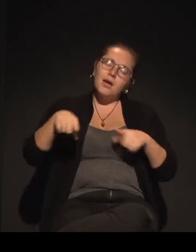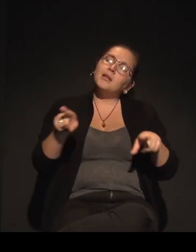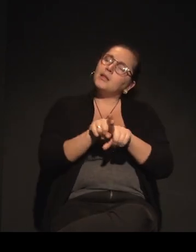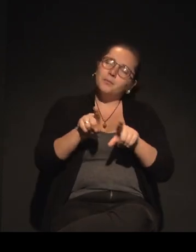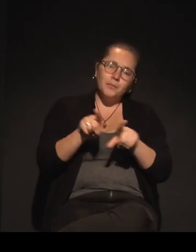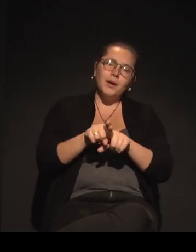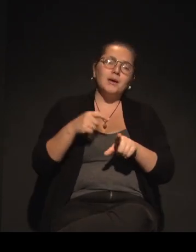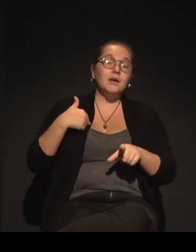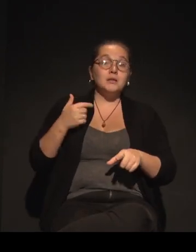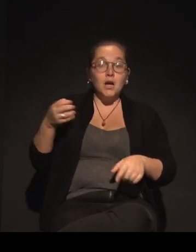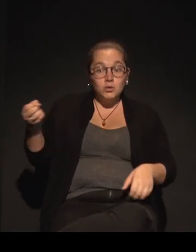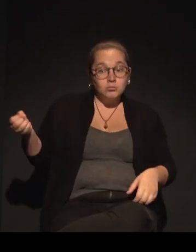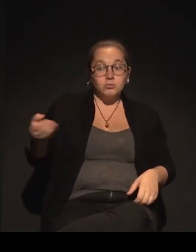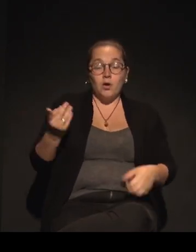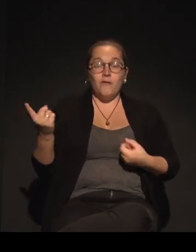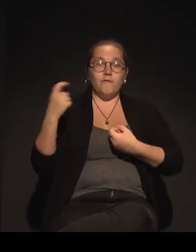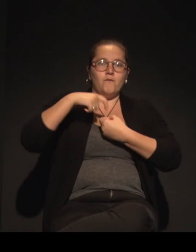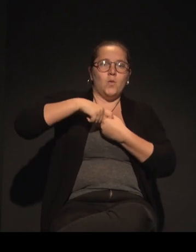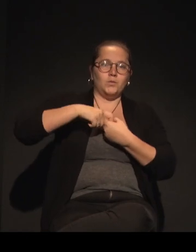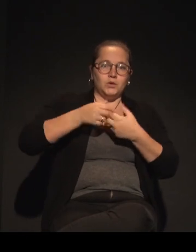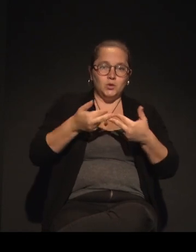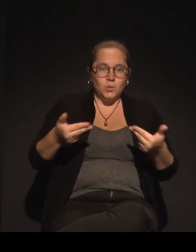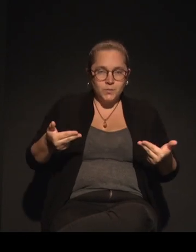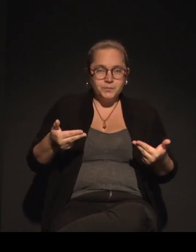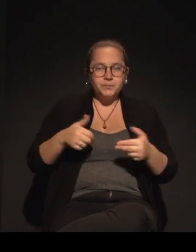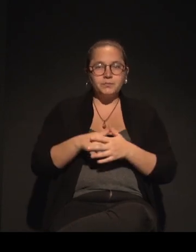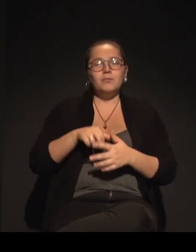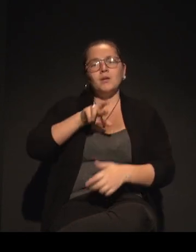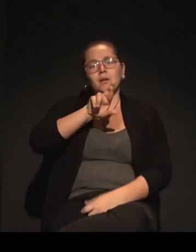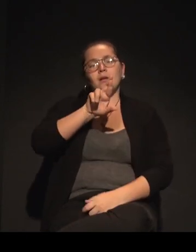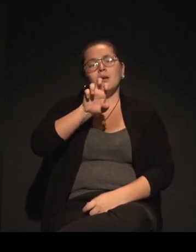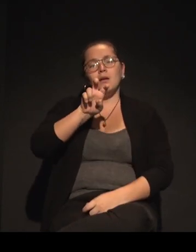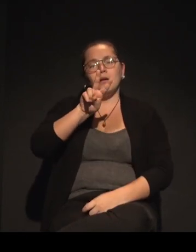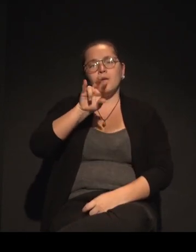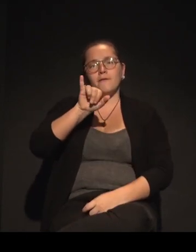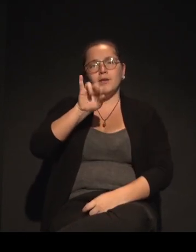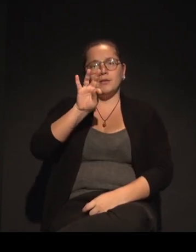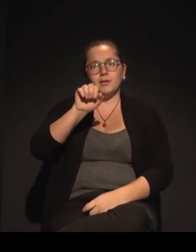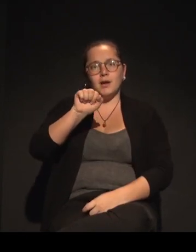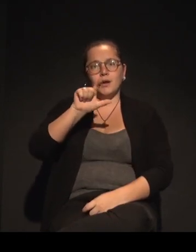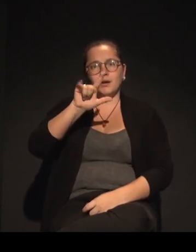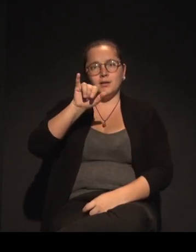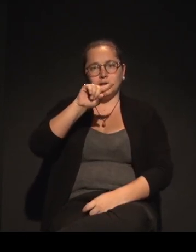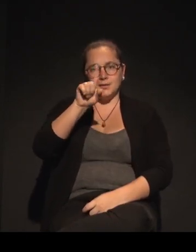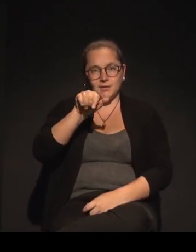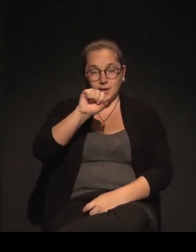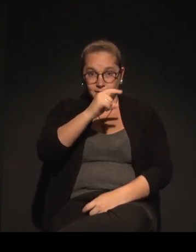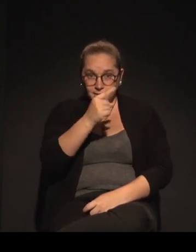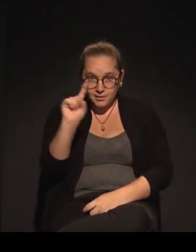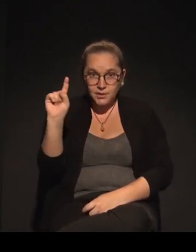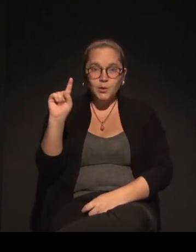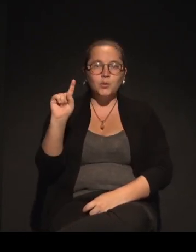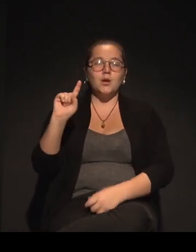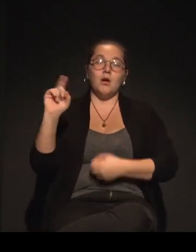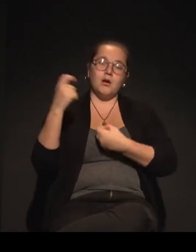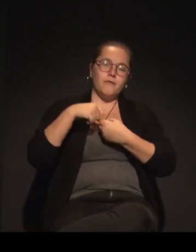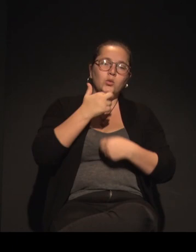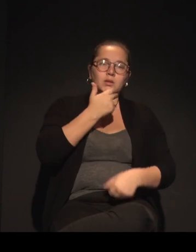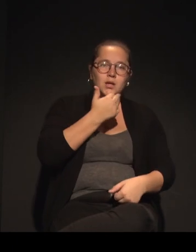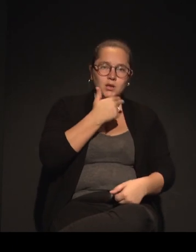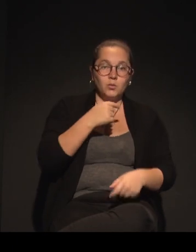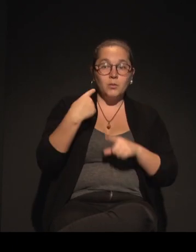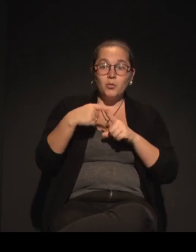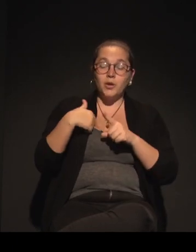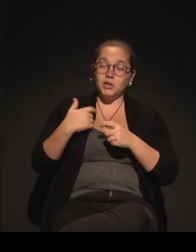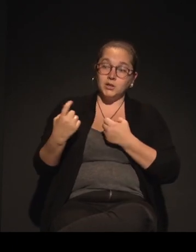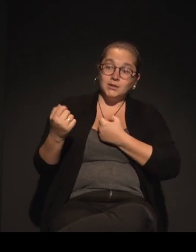tem vários cantos na língua né mas assim a a língua ela como meu povo a gente vive próximo